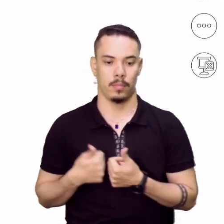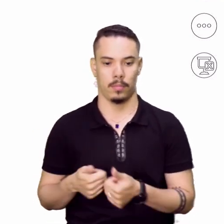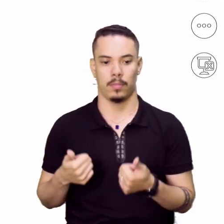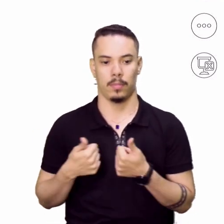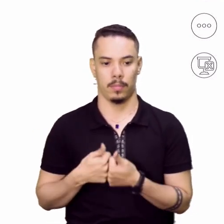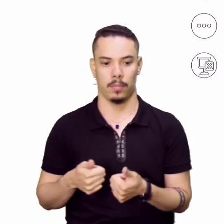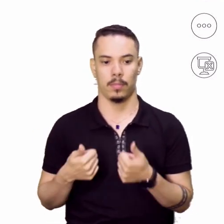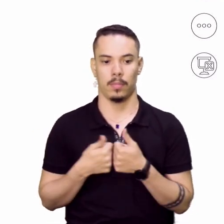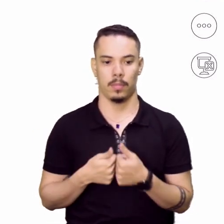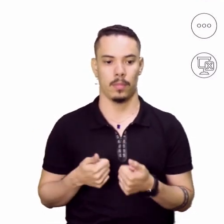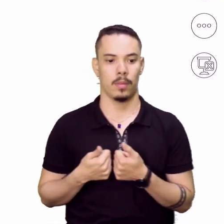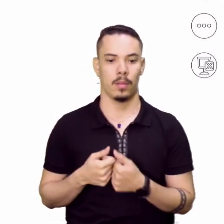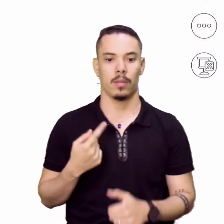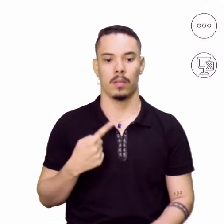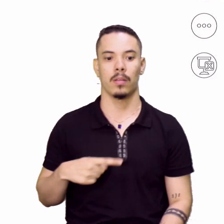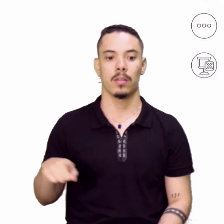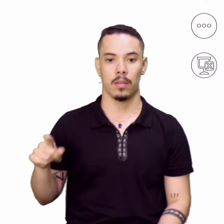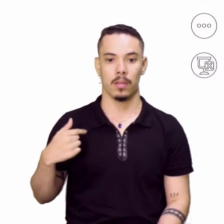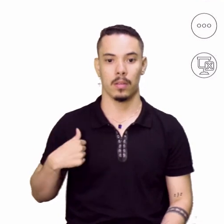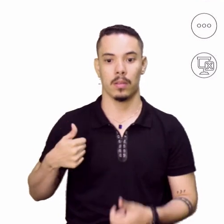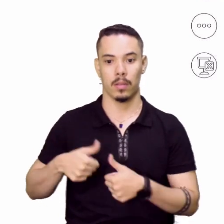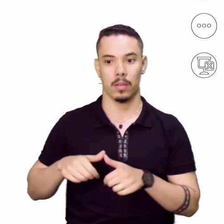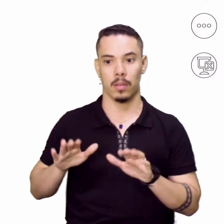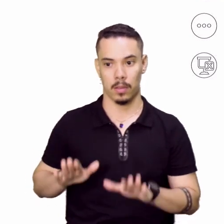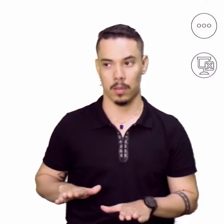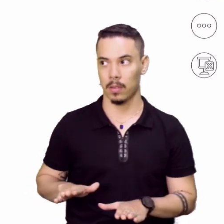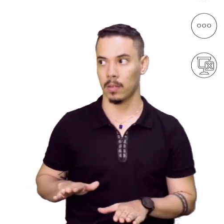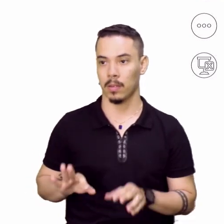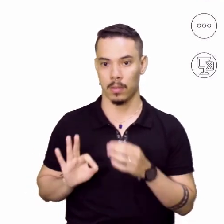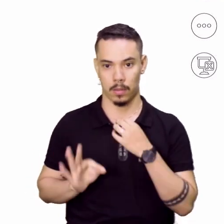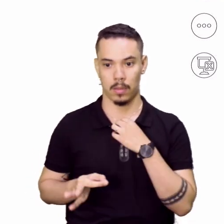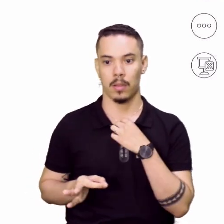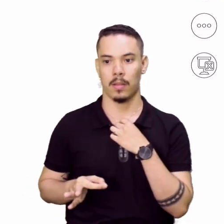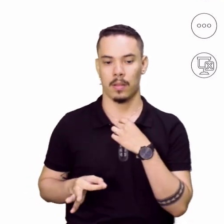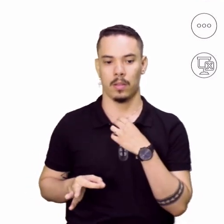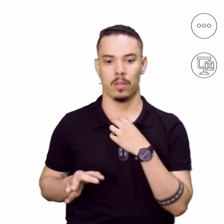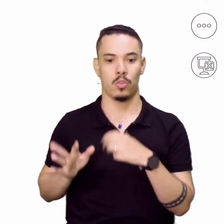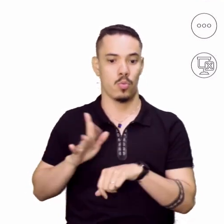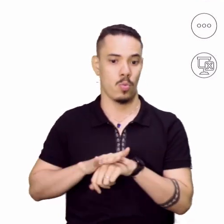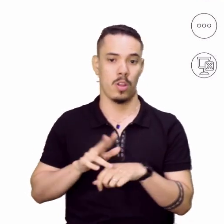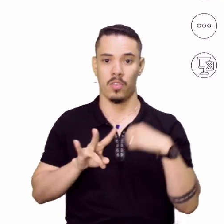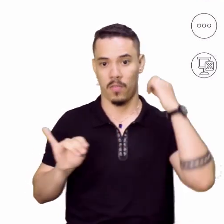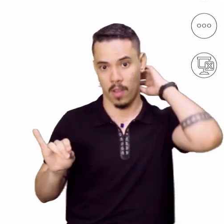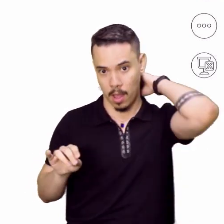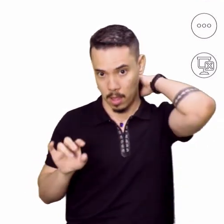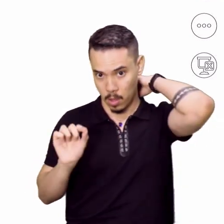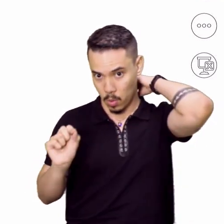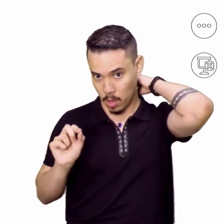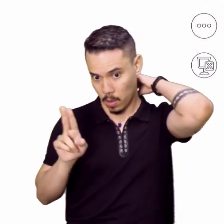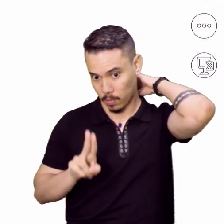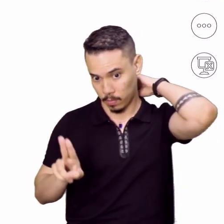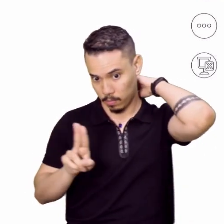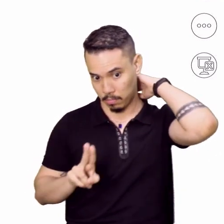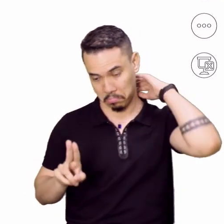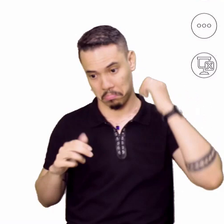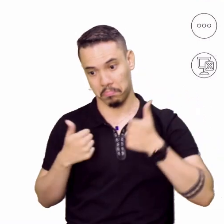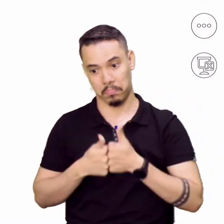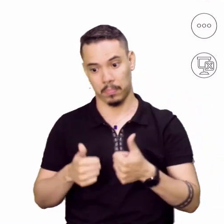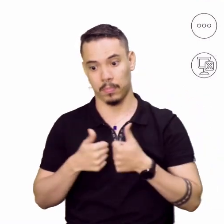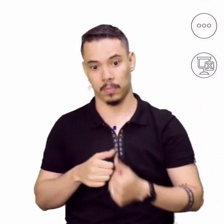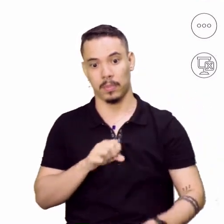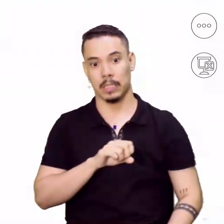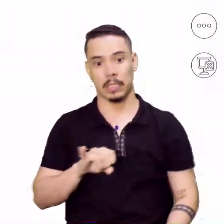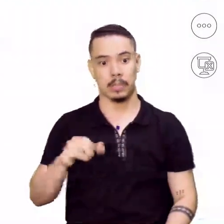unidade básica de saúde eu estarei lá bichinho tá doente vai pegar o ônibus lá para ir pra unidade básica de saúde se ele